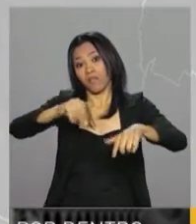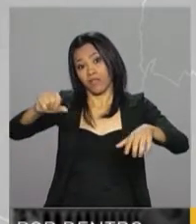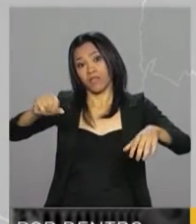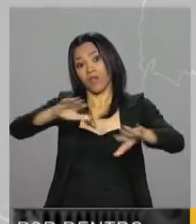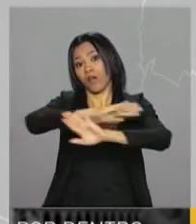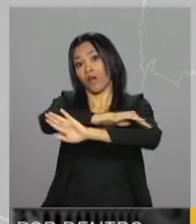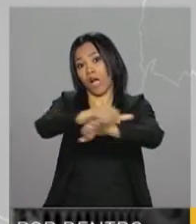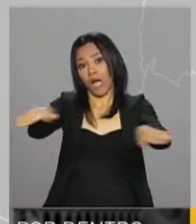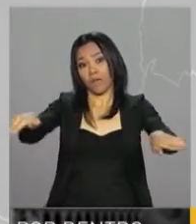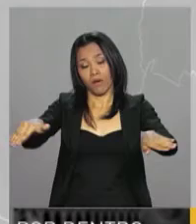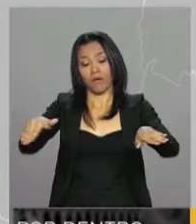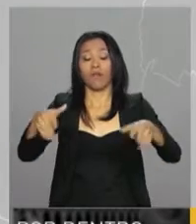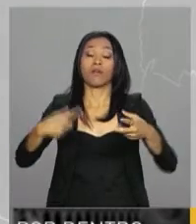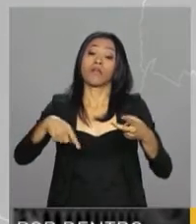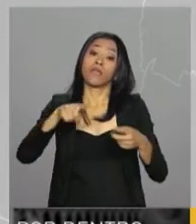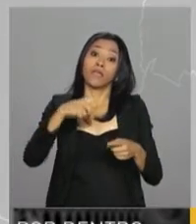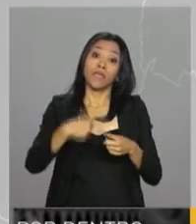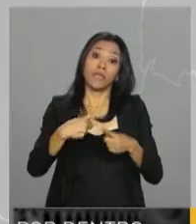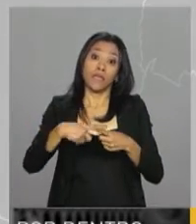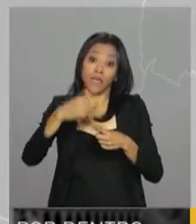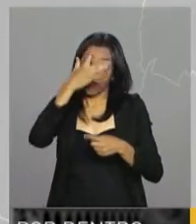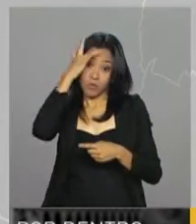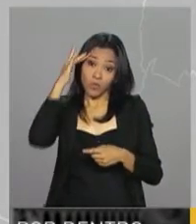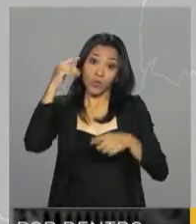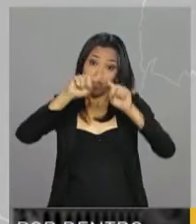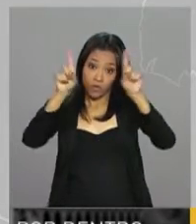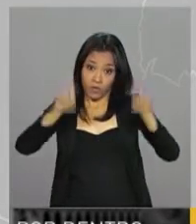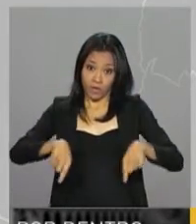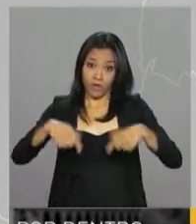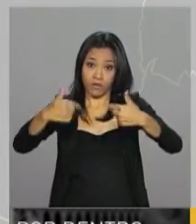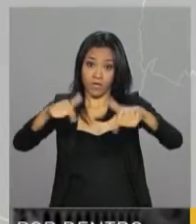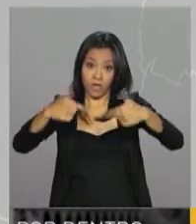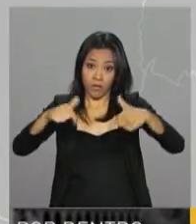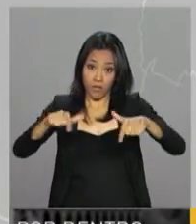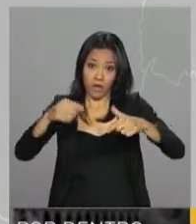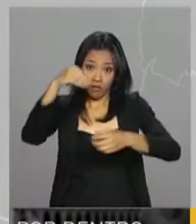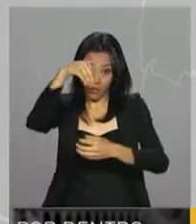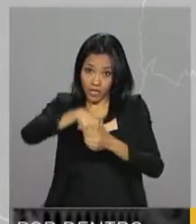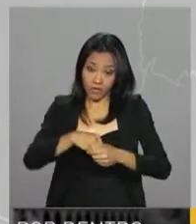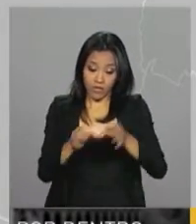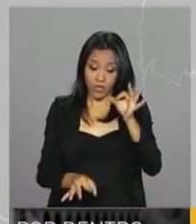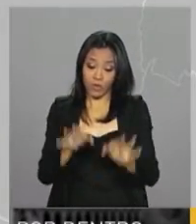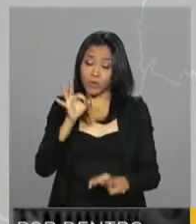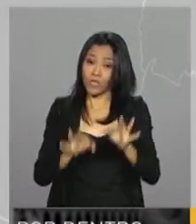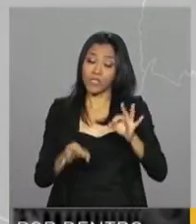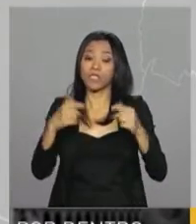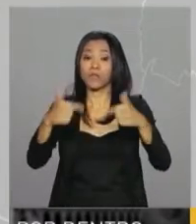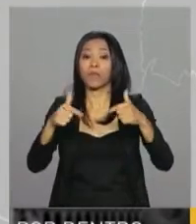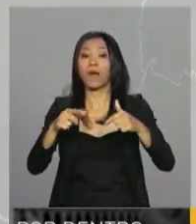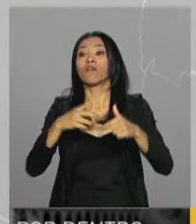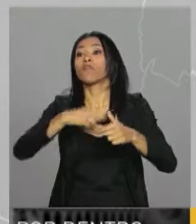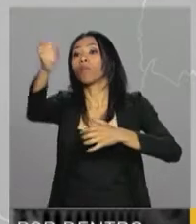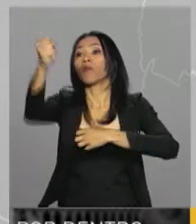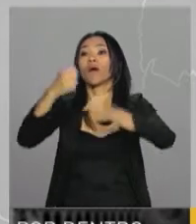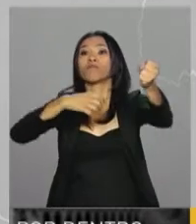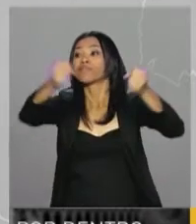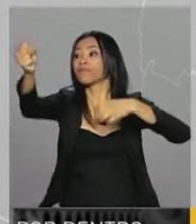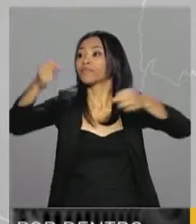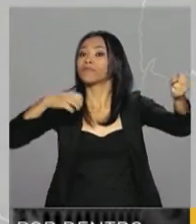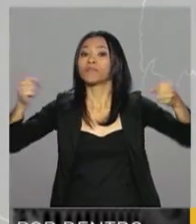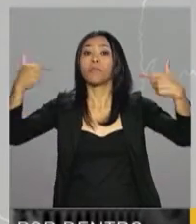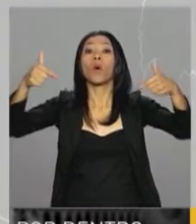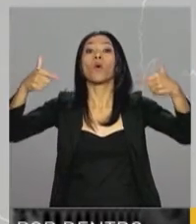possam ser realocados em outras esferas da justiça incluindo aí magistrado analista do país a justiça de modo geral